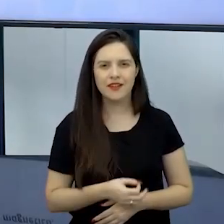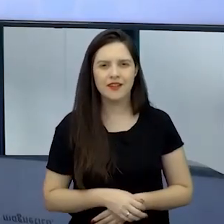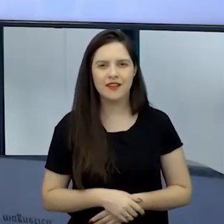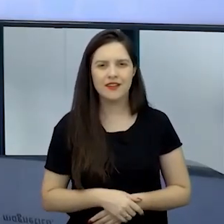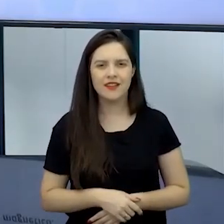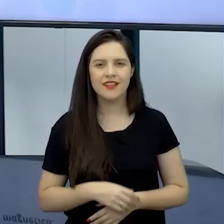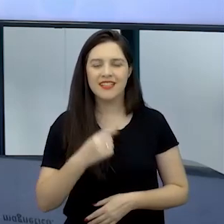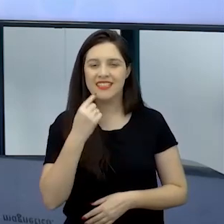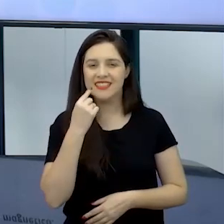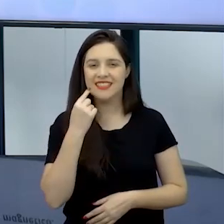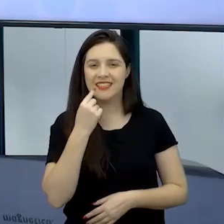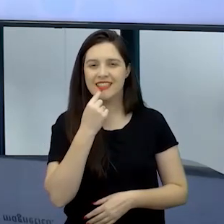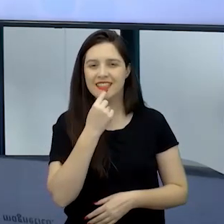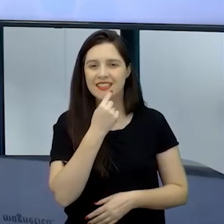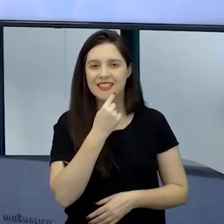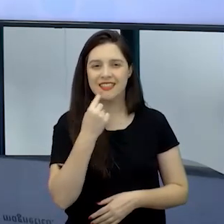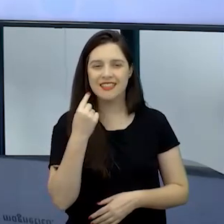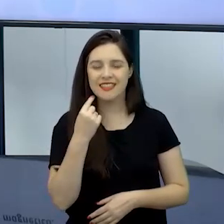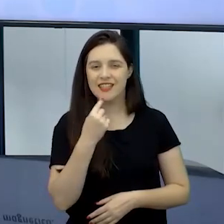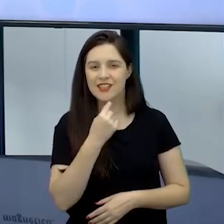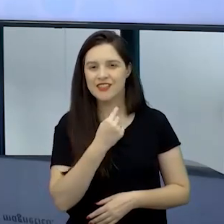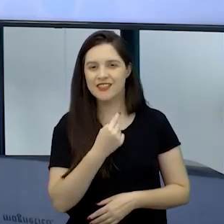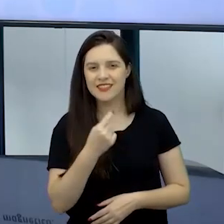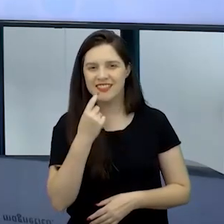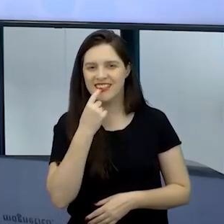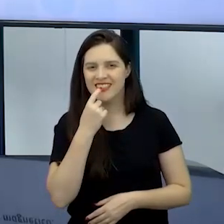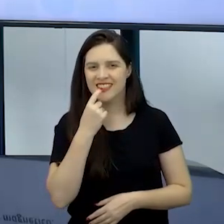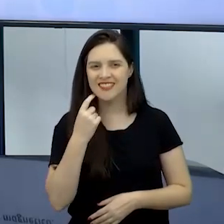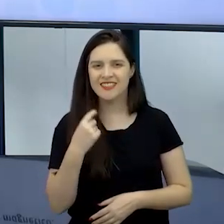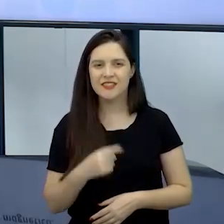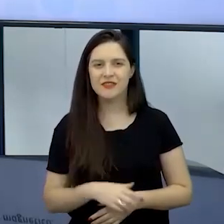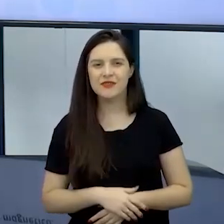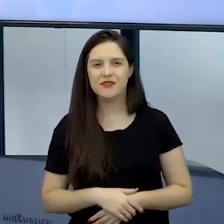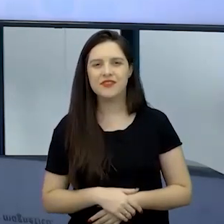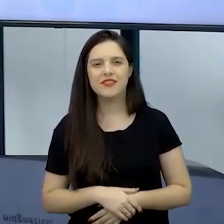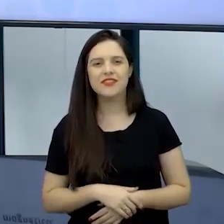Olha os dentes bonitinhos dela, da Gibalina. Acho que ela fez alguma coisa no dente, então ela